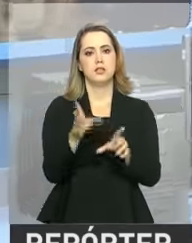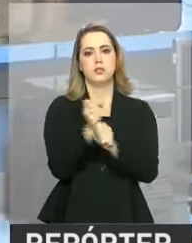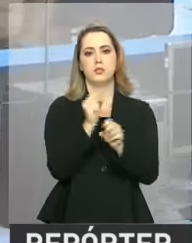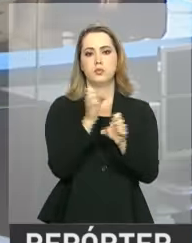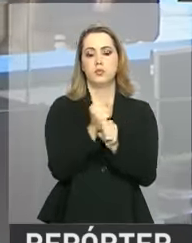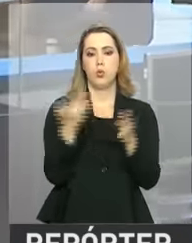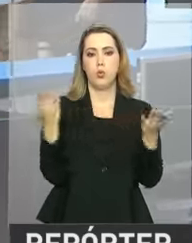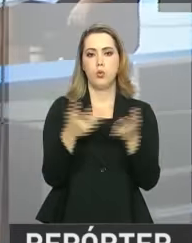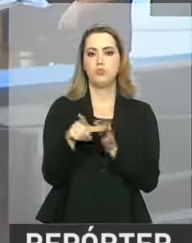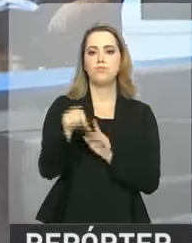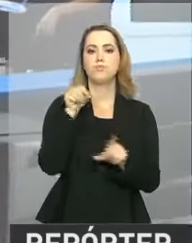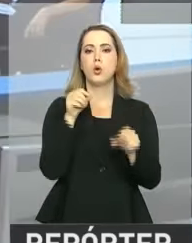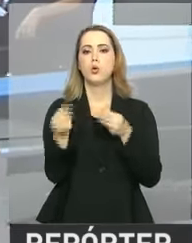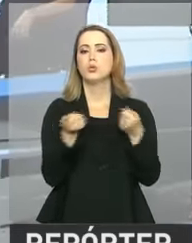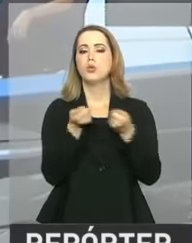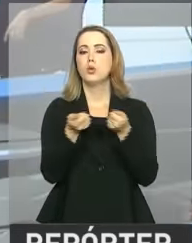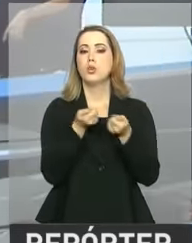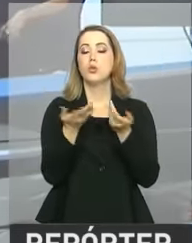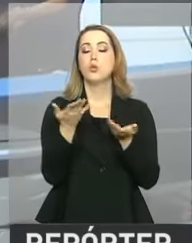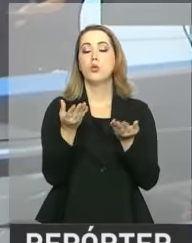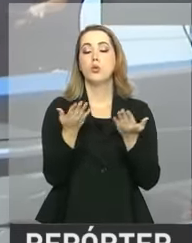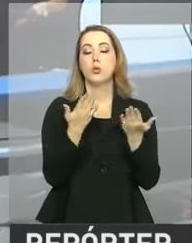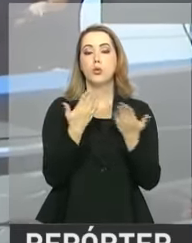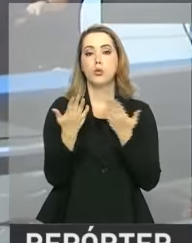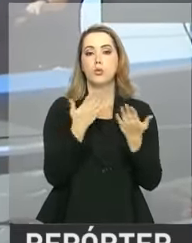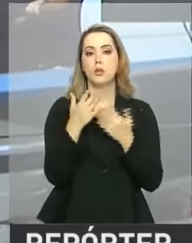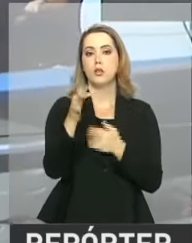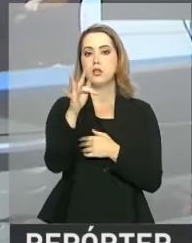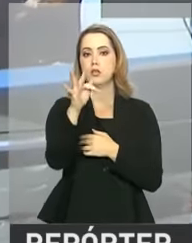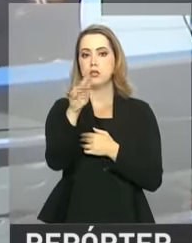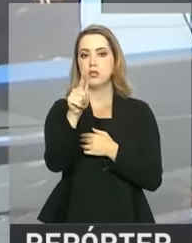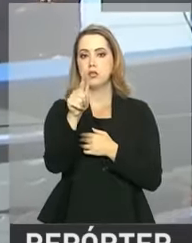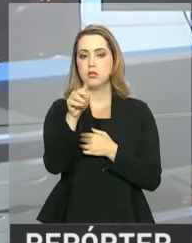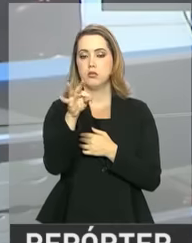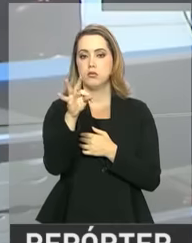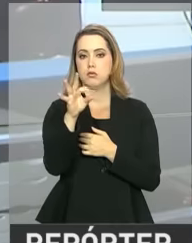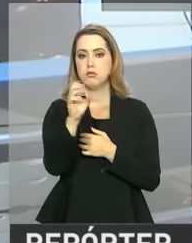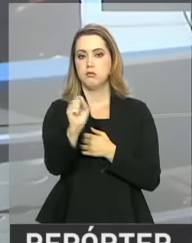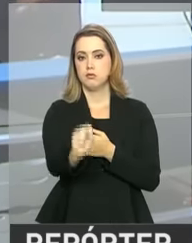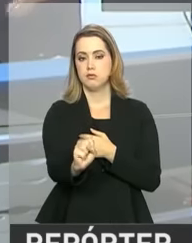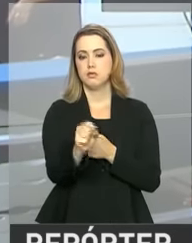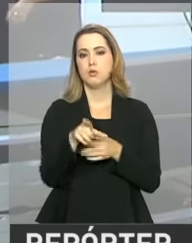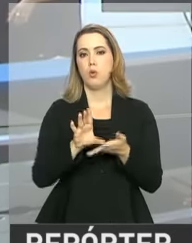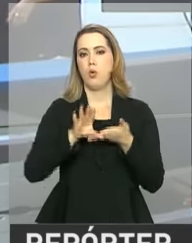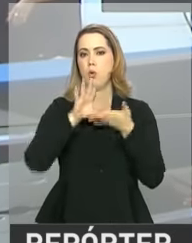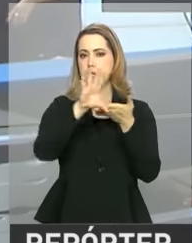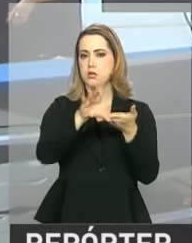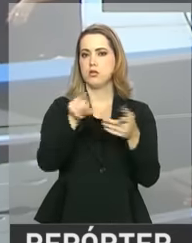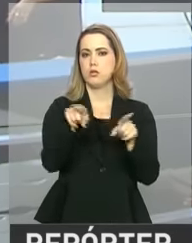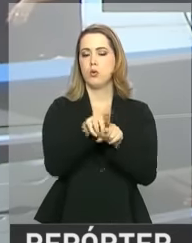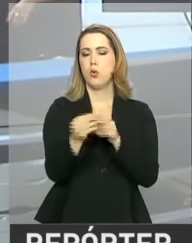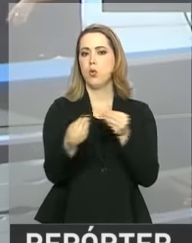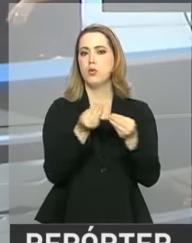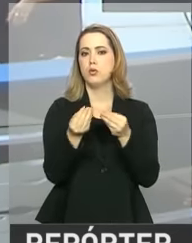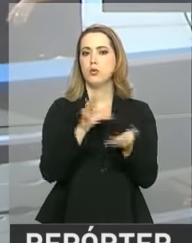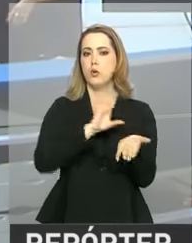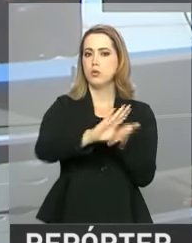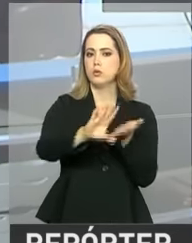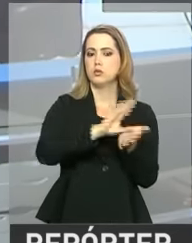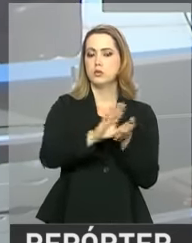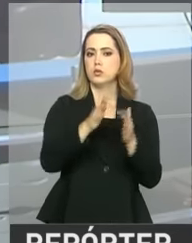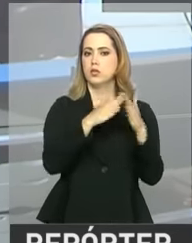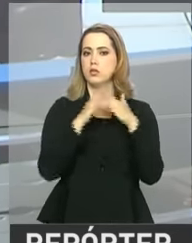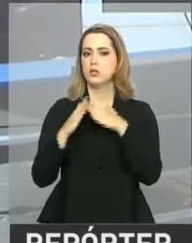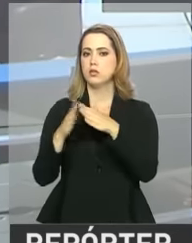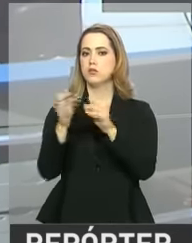de Garantia do Tempo de Serviço para o próximo ano. Durante a reunião do Conselho Curador do FGTS, foi decidido ainda quanto será investido em